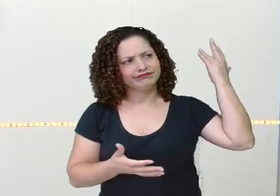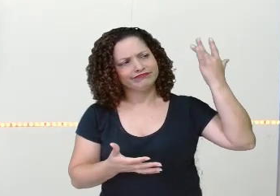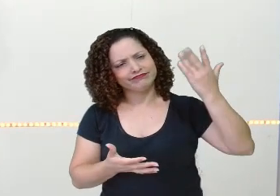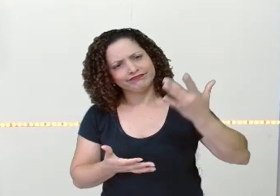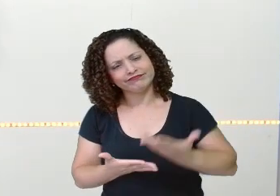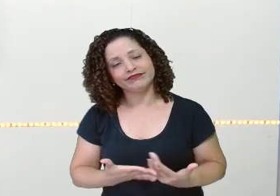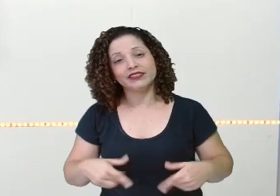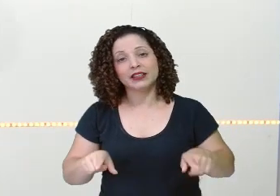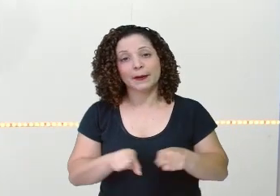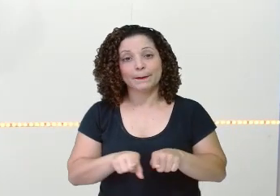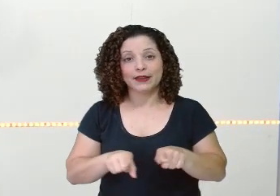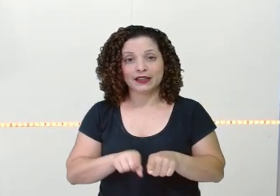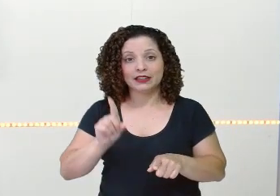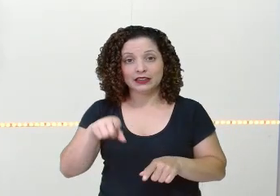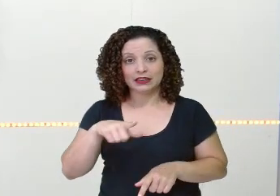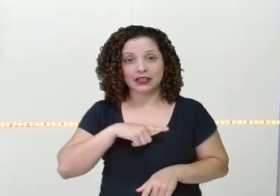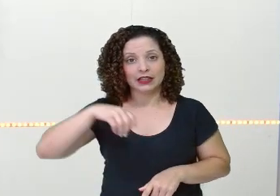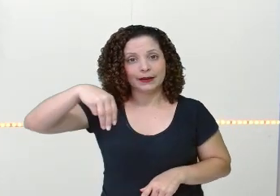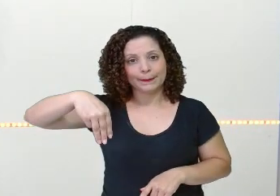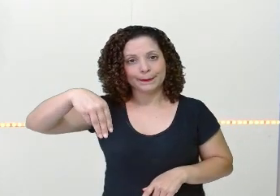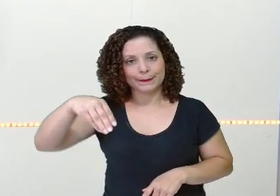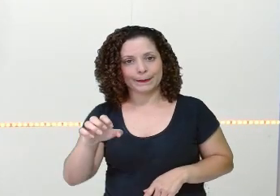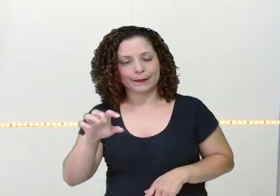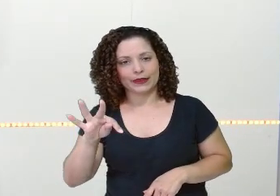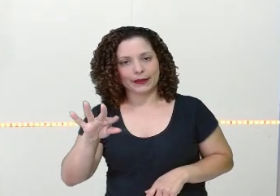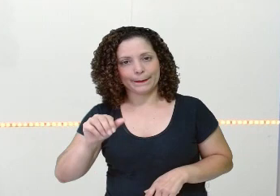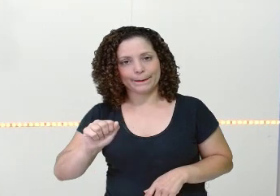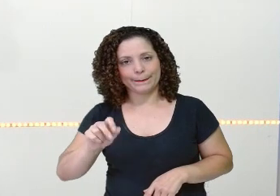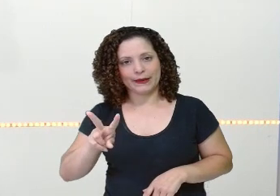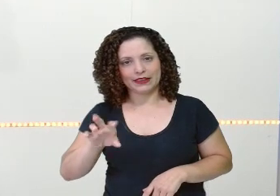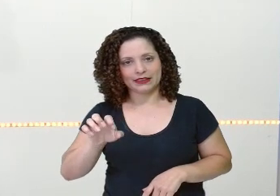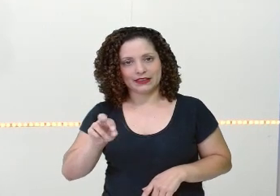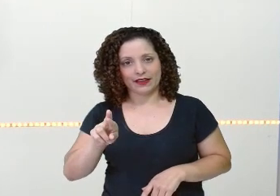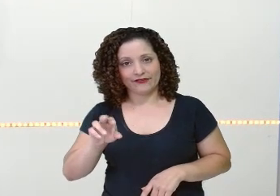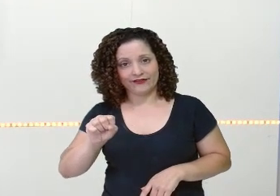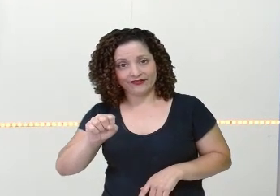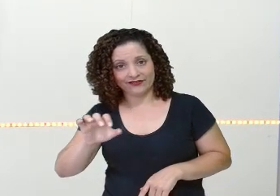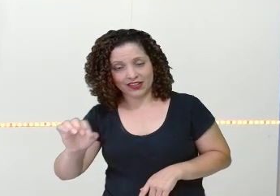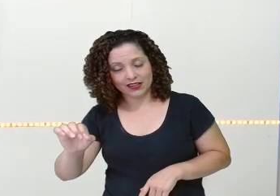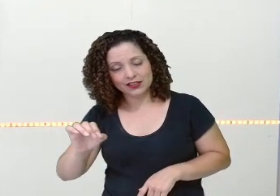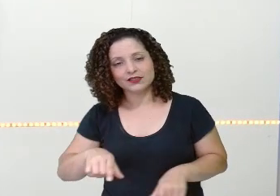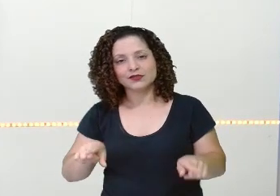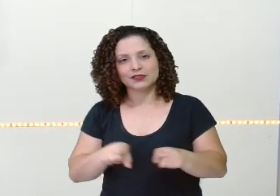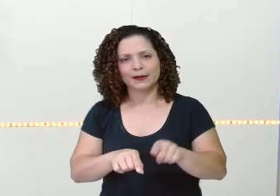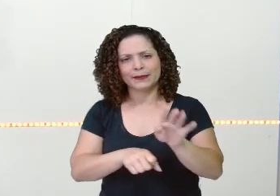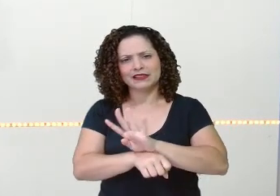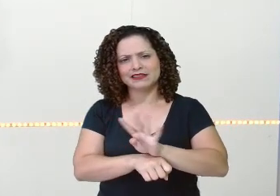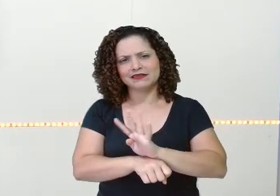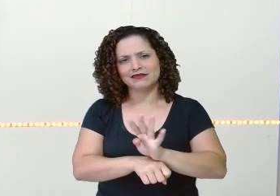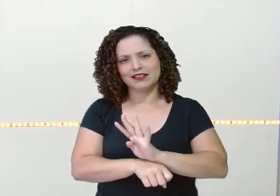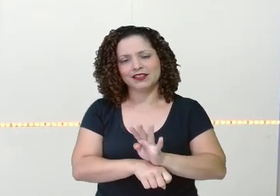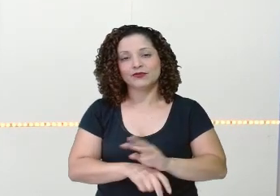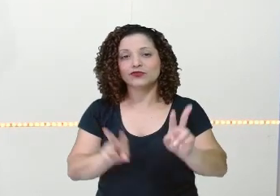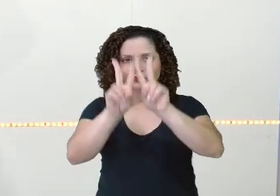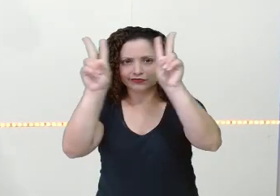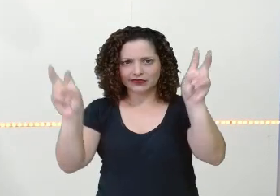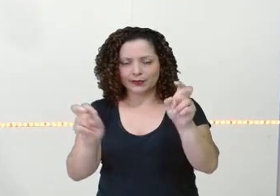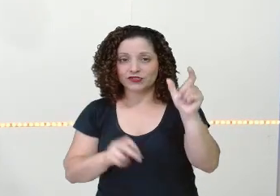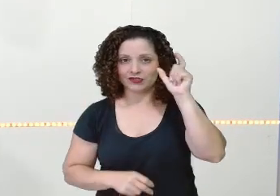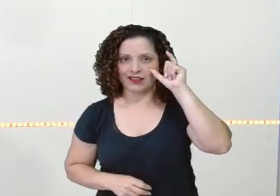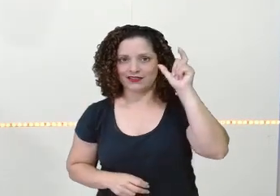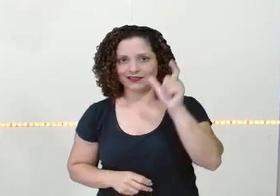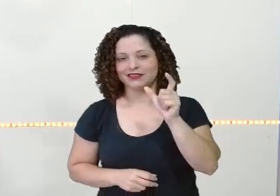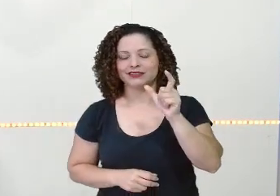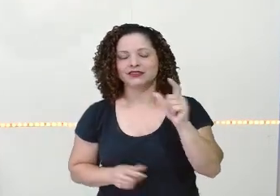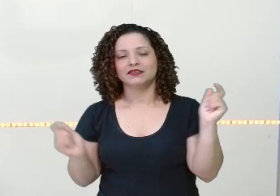do metaverso, né? Então o pessoal tem falado bastante sobre isso. Filmes, né, têm abordado sobre esse tema. São temas bastante interessantes que, assim, ó, a